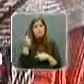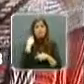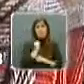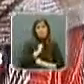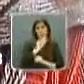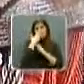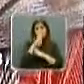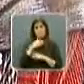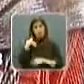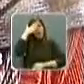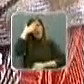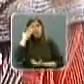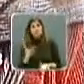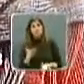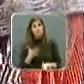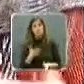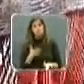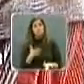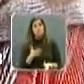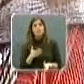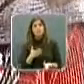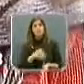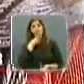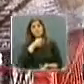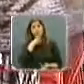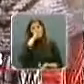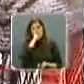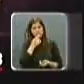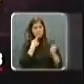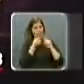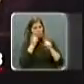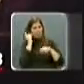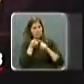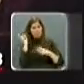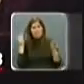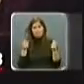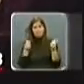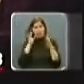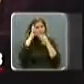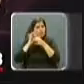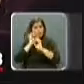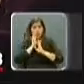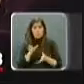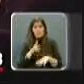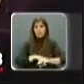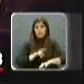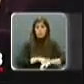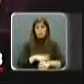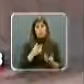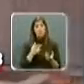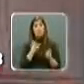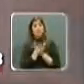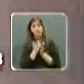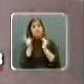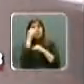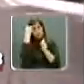e acho que as citações deles são completamente absurdas. Para o diretor do estabelecimento de ensino,